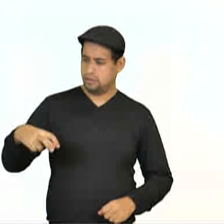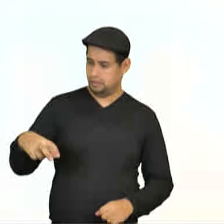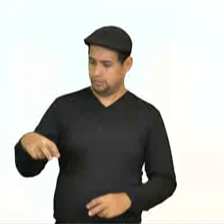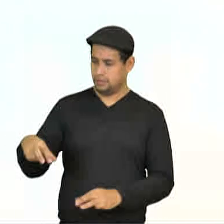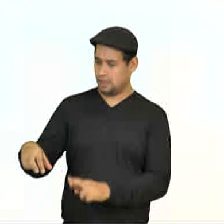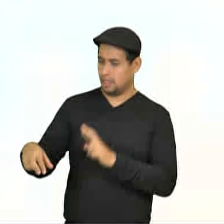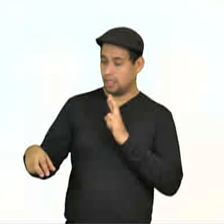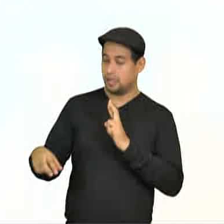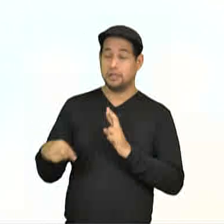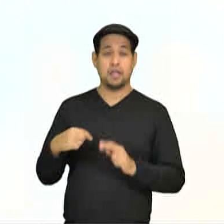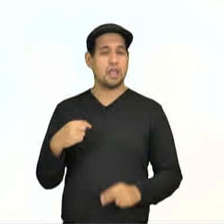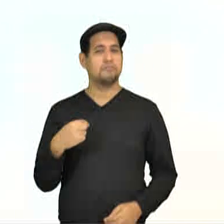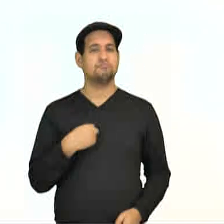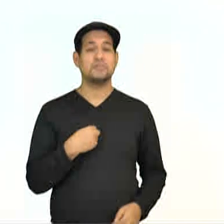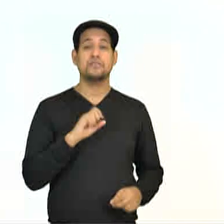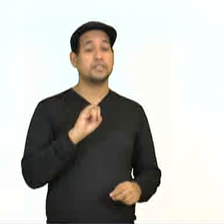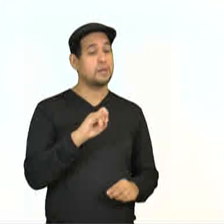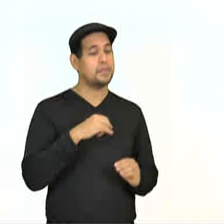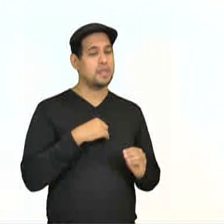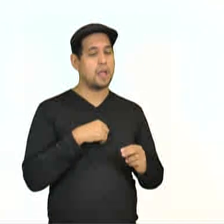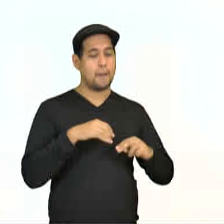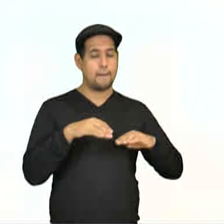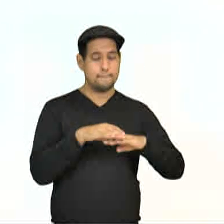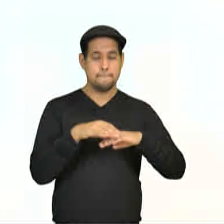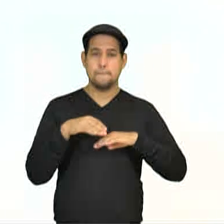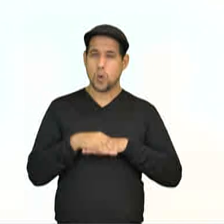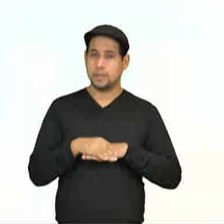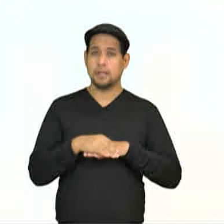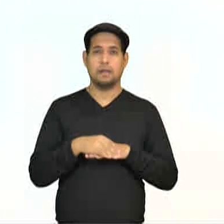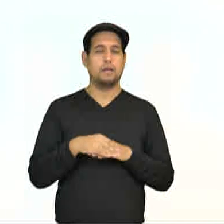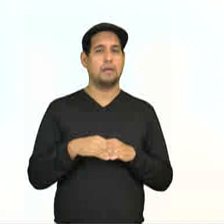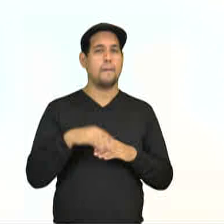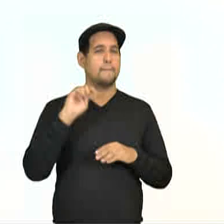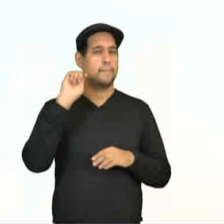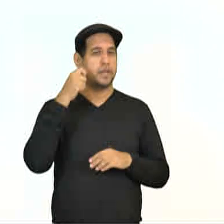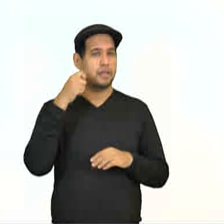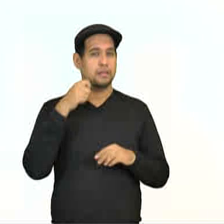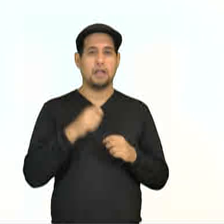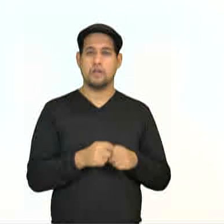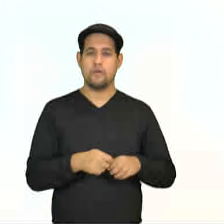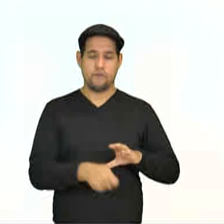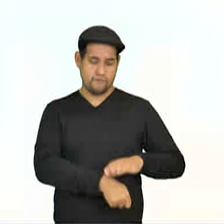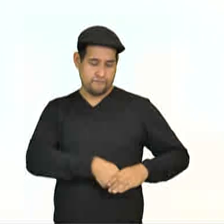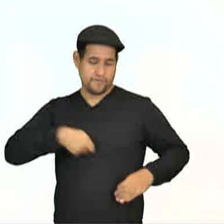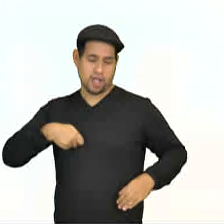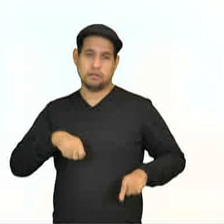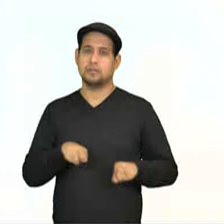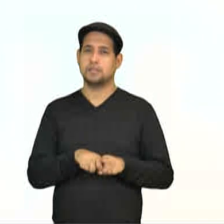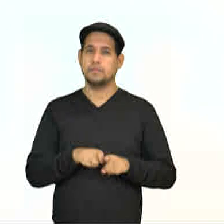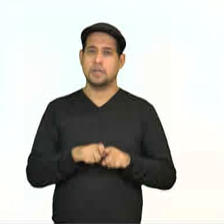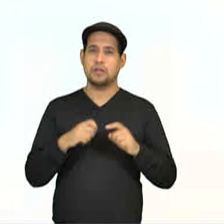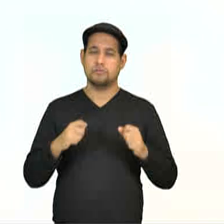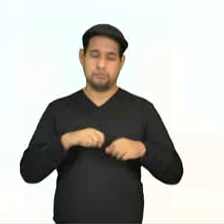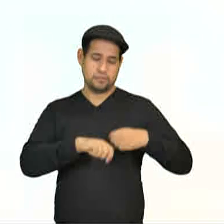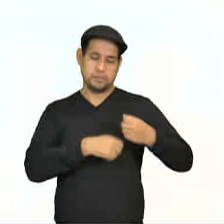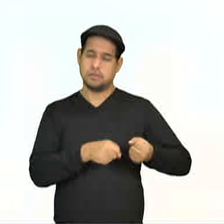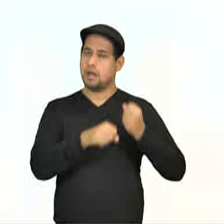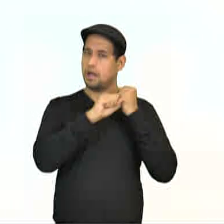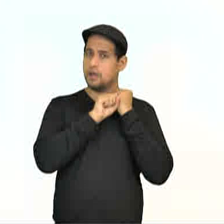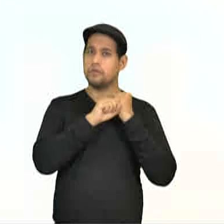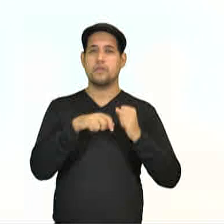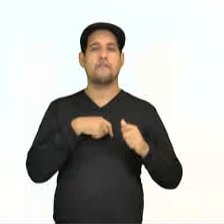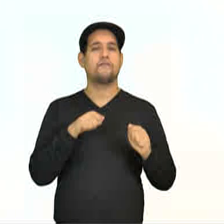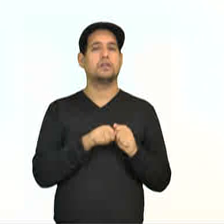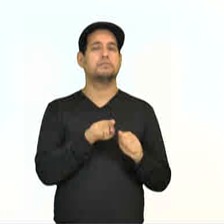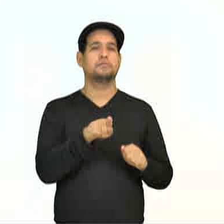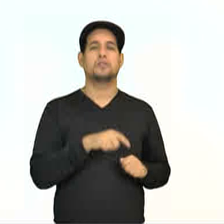gato responder-lhe: "Se me deres umas botas pretas, um fato e um saco, farei de ti um homem rico."